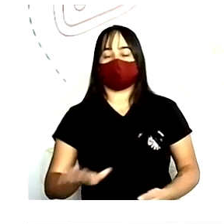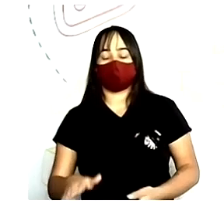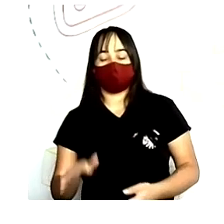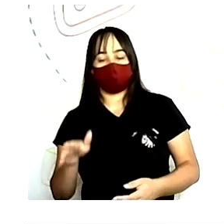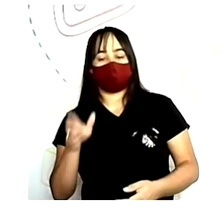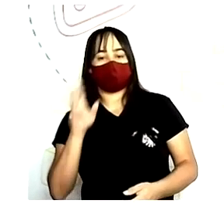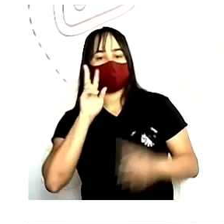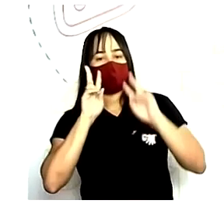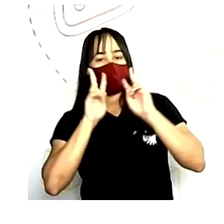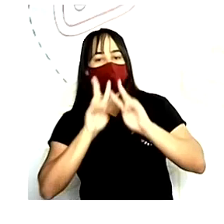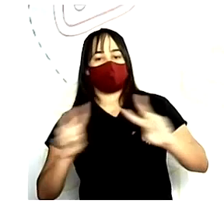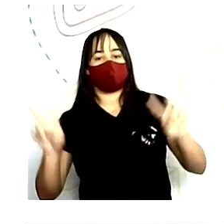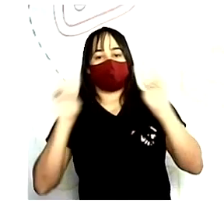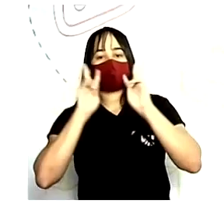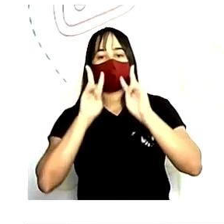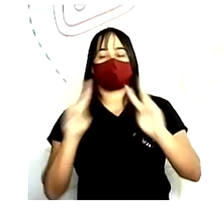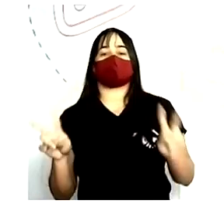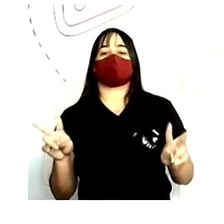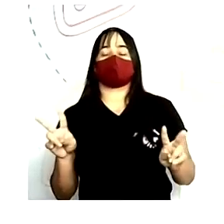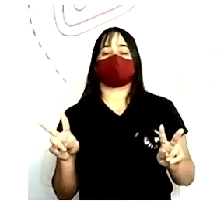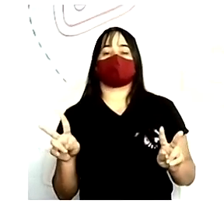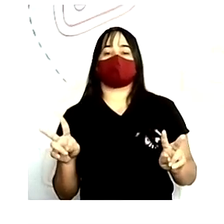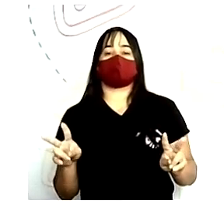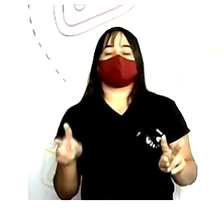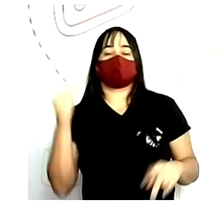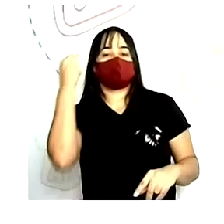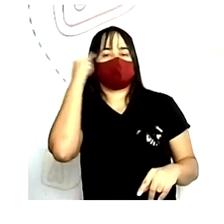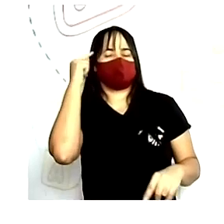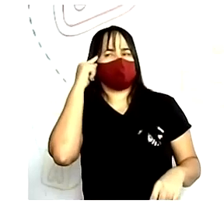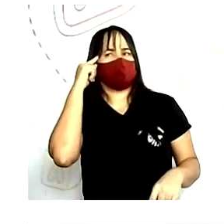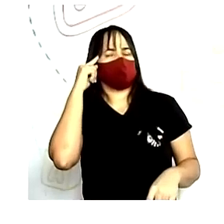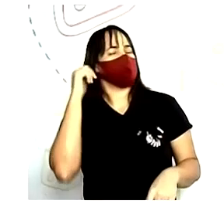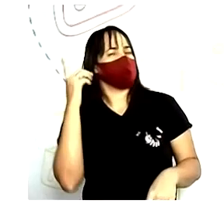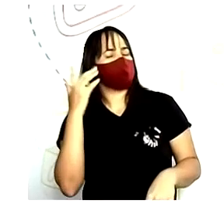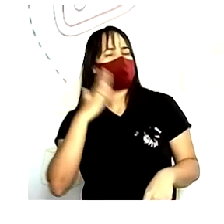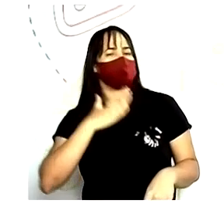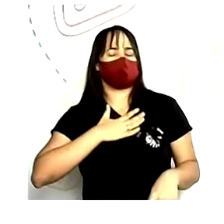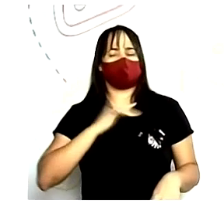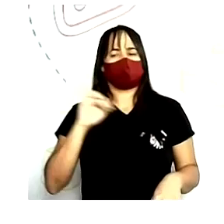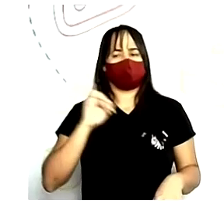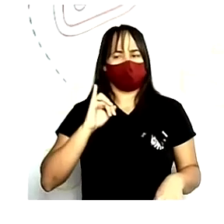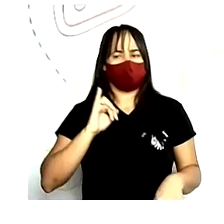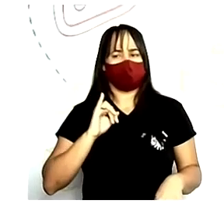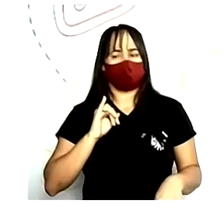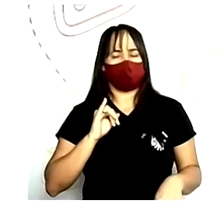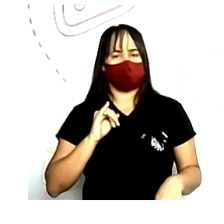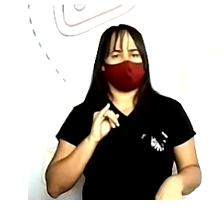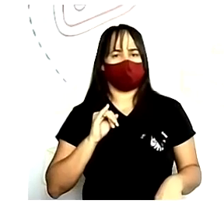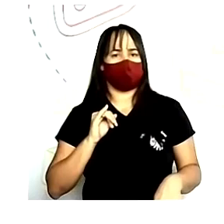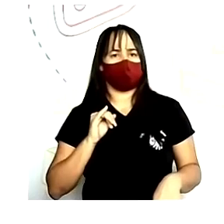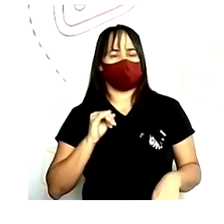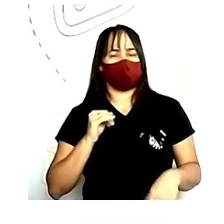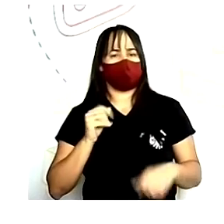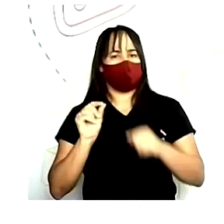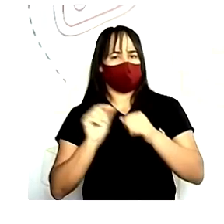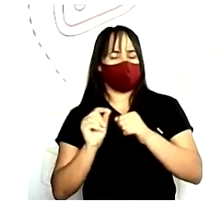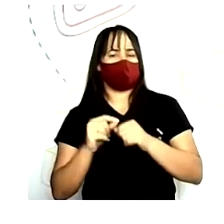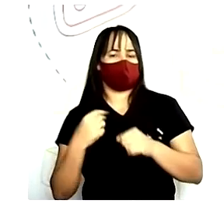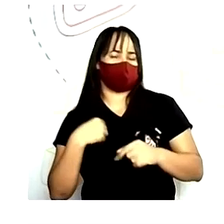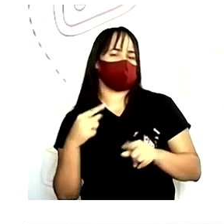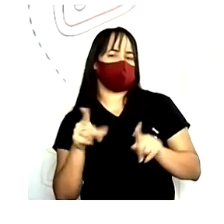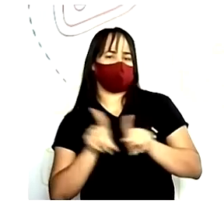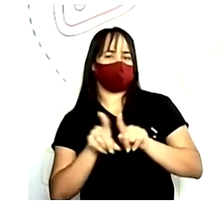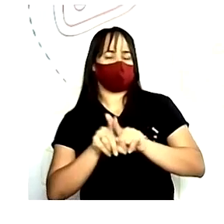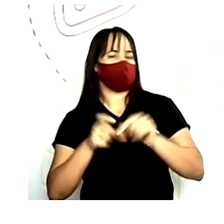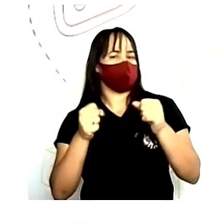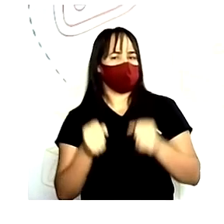sua casa. E vê, meu irmão pode, então eu também posso. Então aí ela vai querer ativar essa vida sexual. E acaba acarretando na gravidez